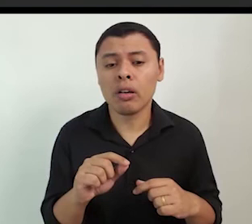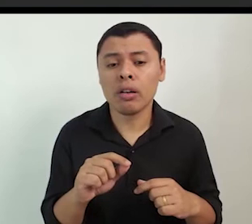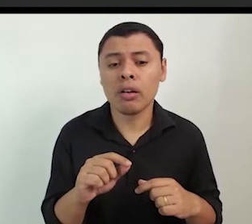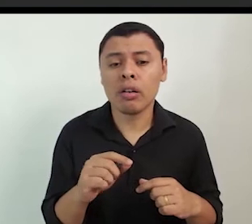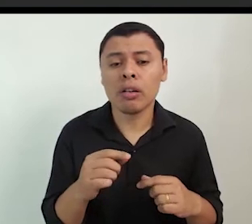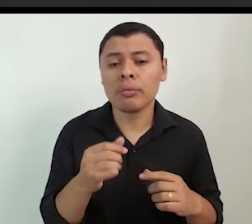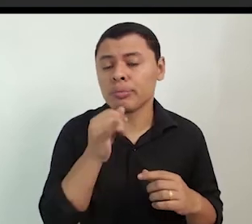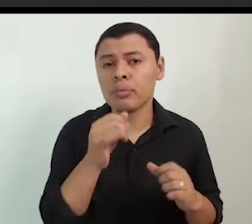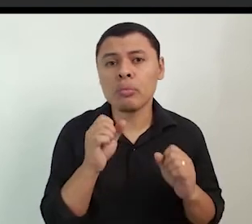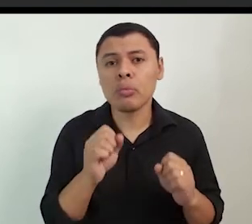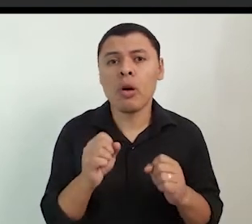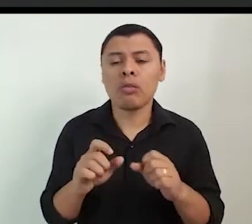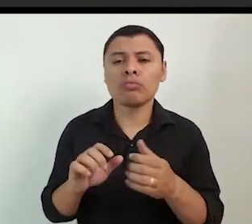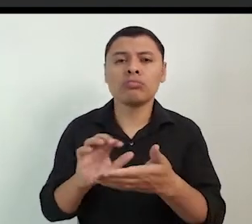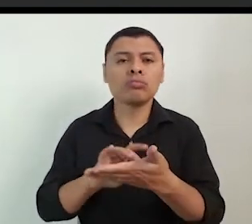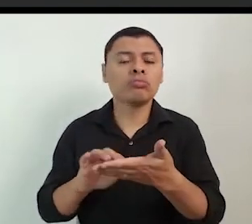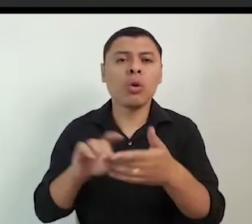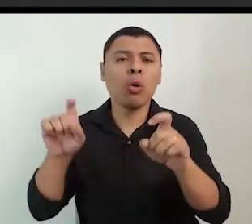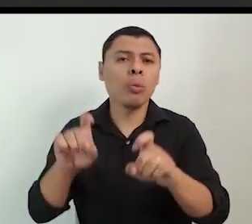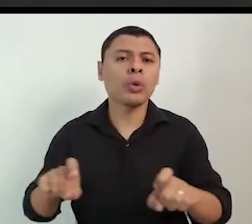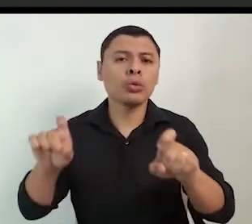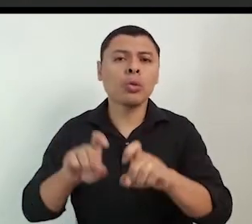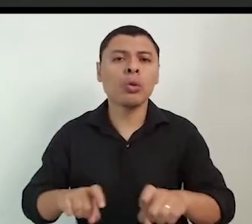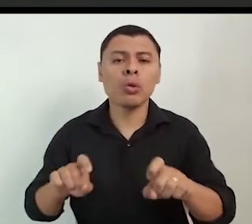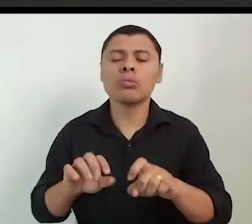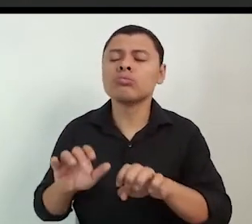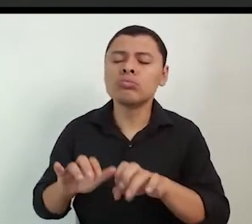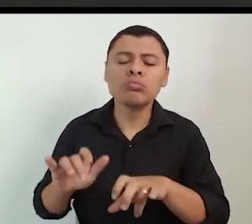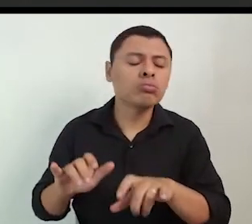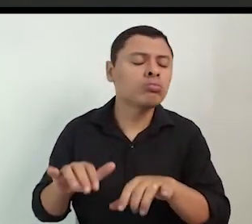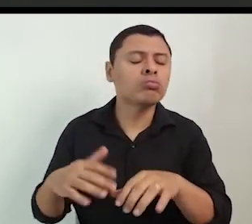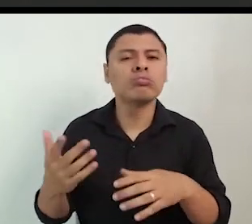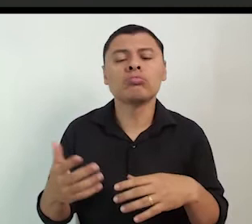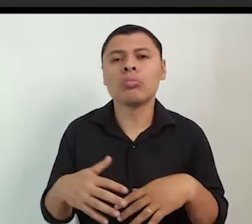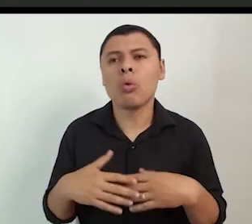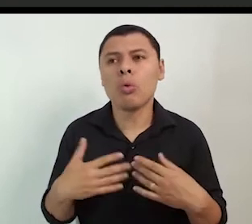via algum dispositivo, seja computador, seja